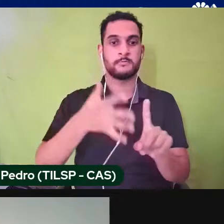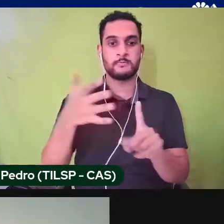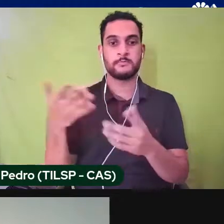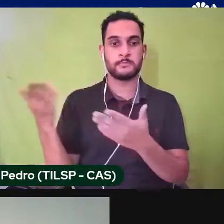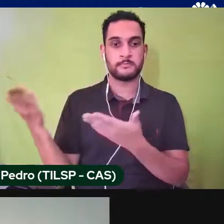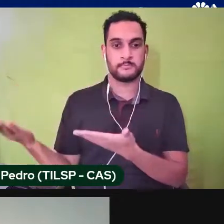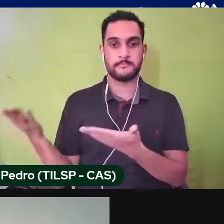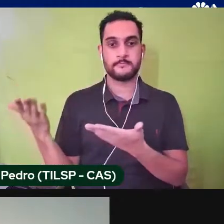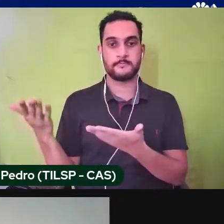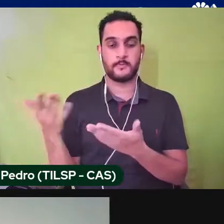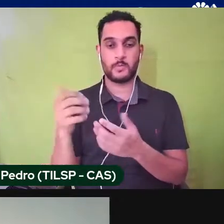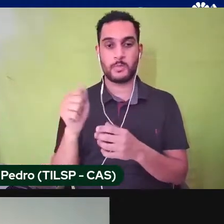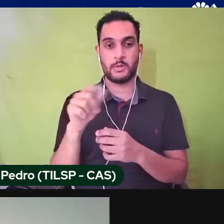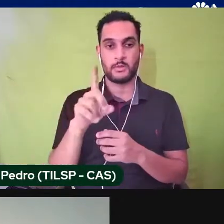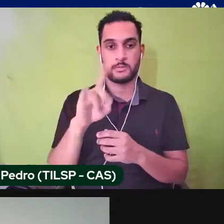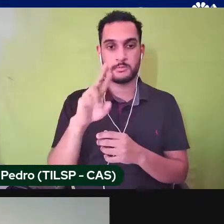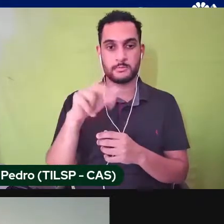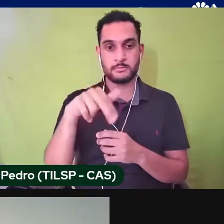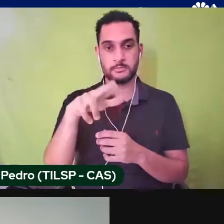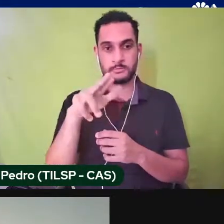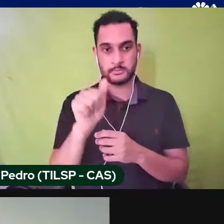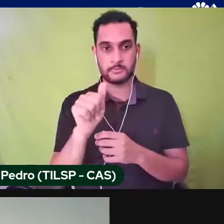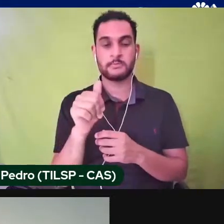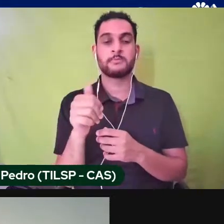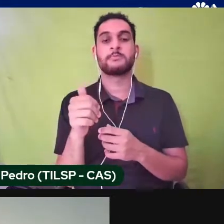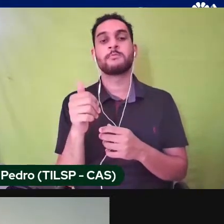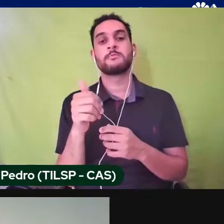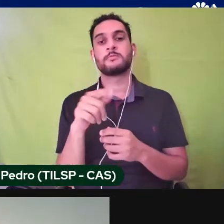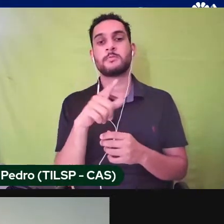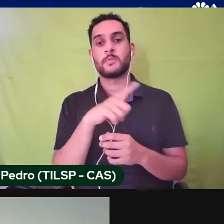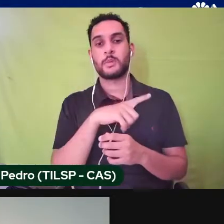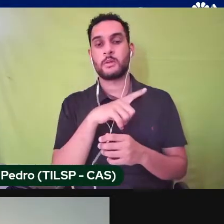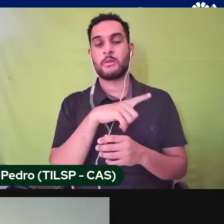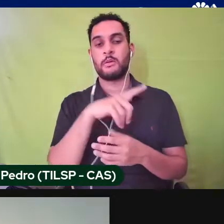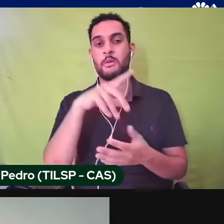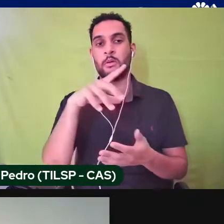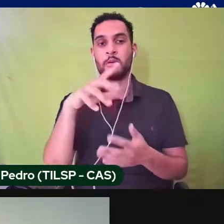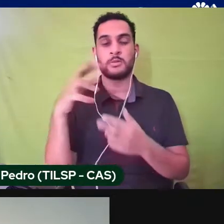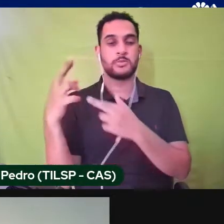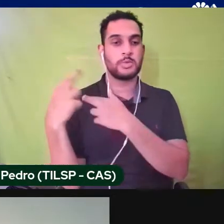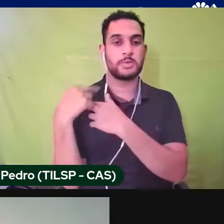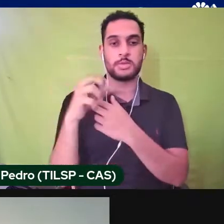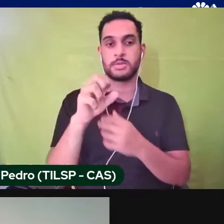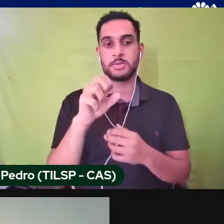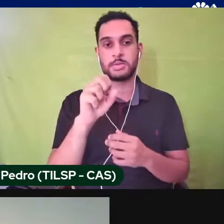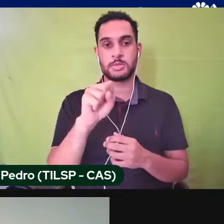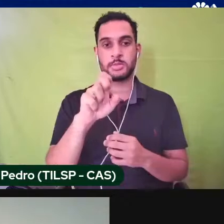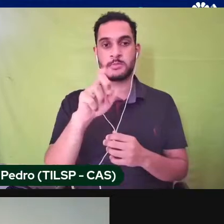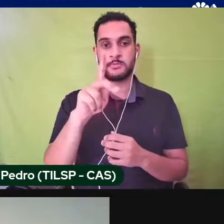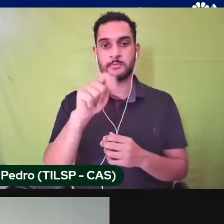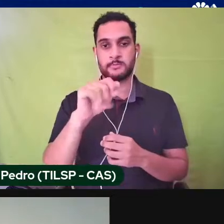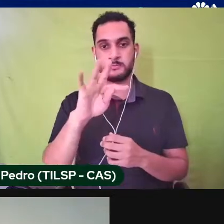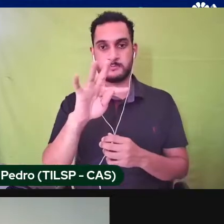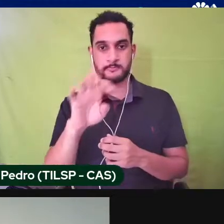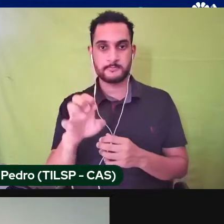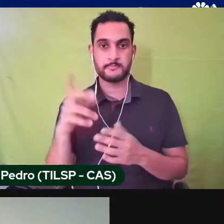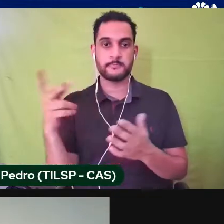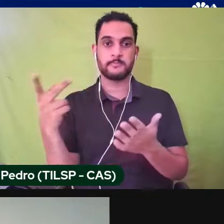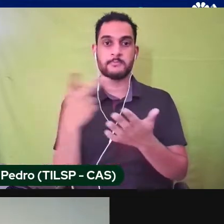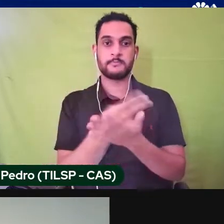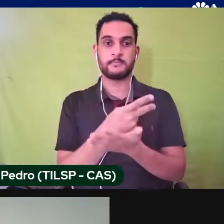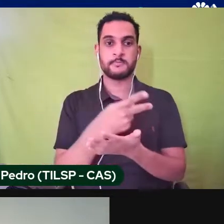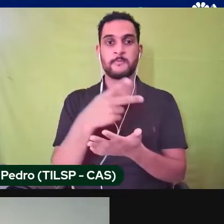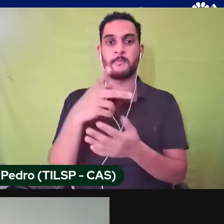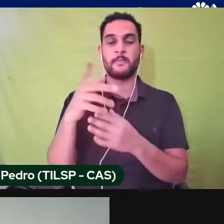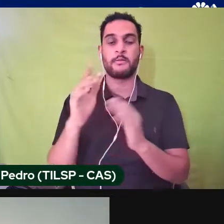Bahia, que é a gestora do CEPAT, nosso centro educacional, professora Anísio Teixeira, que funciona no Complexo 2 da